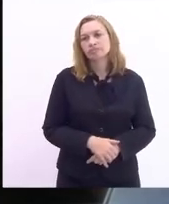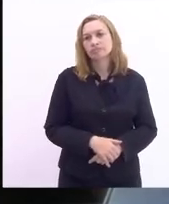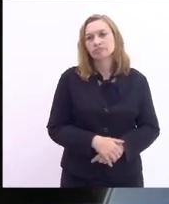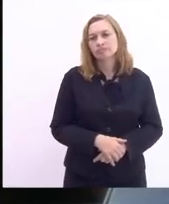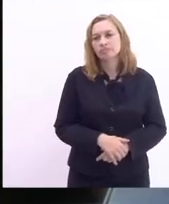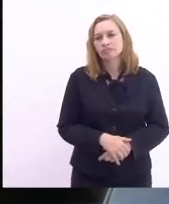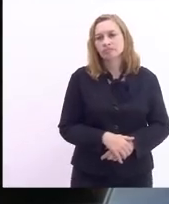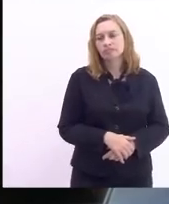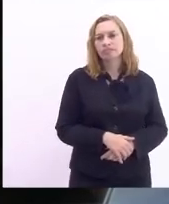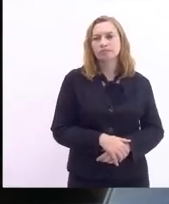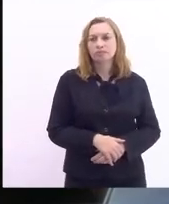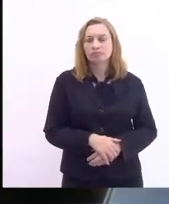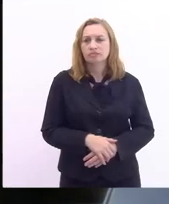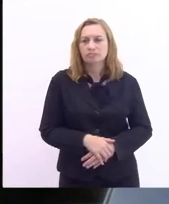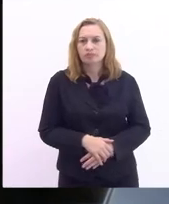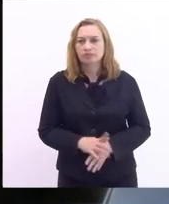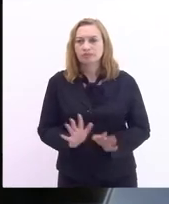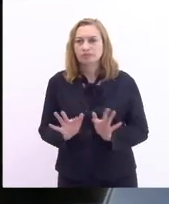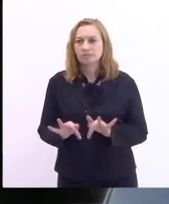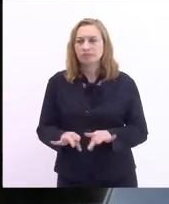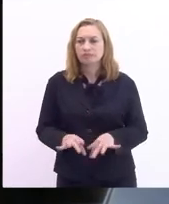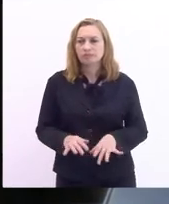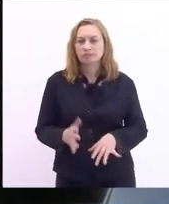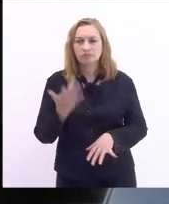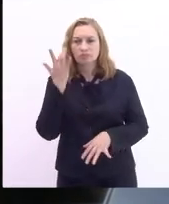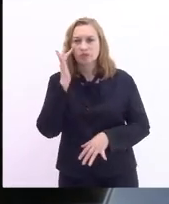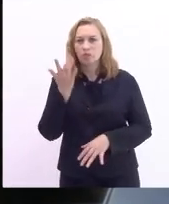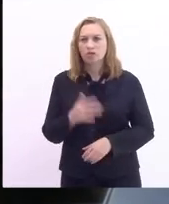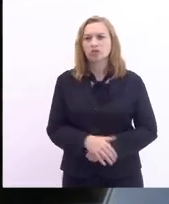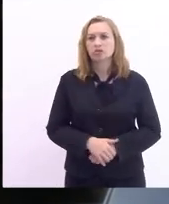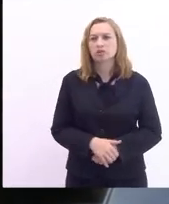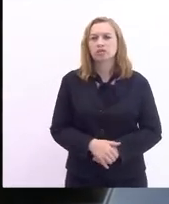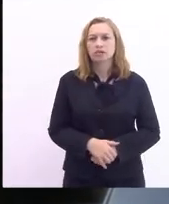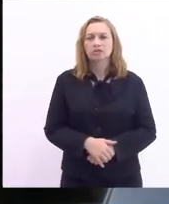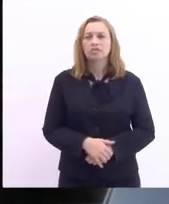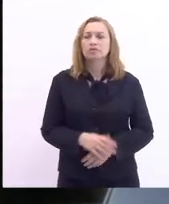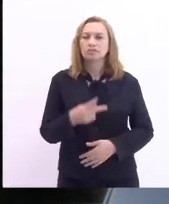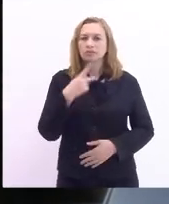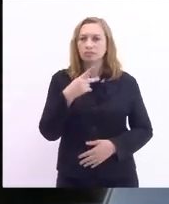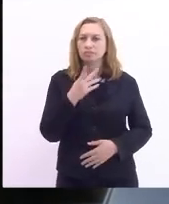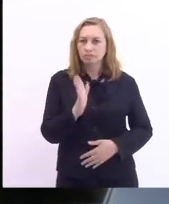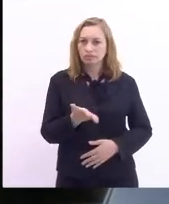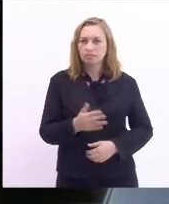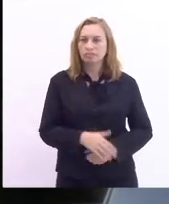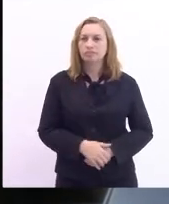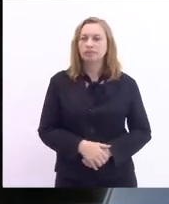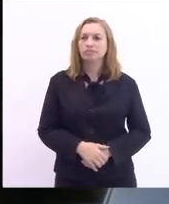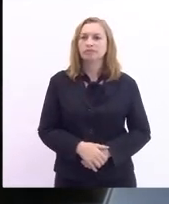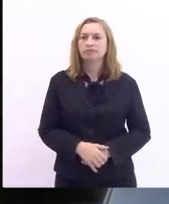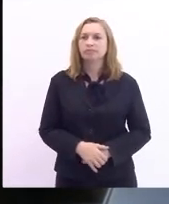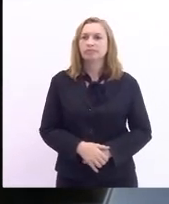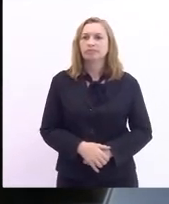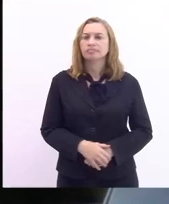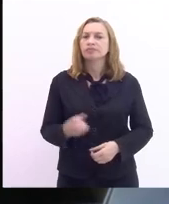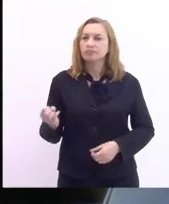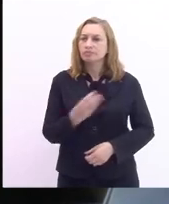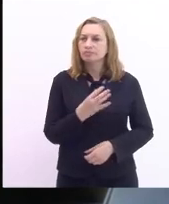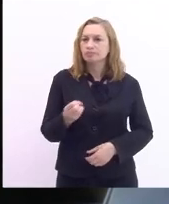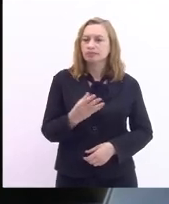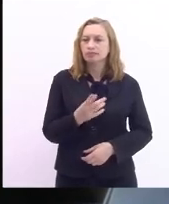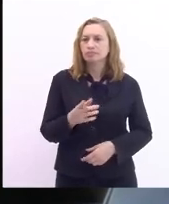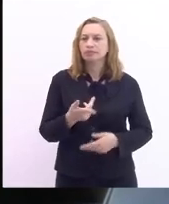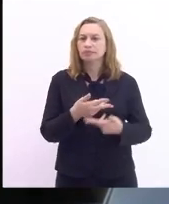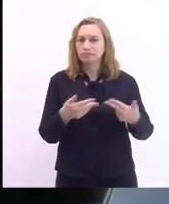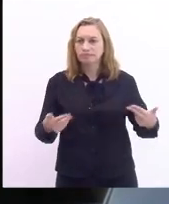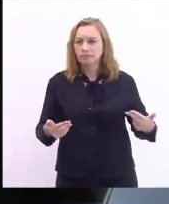realmente vou aqui É concluir eu acho que como eu disse é uma questão nova para